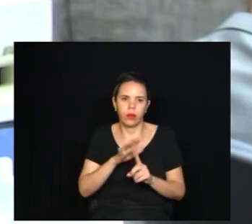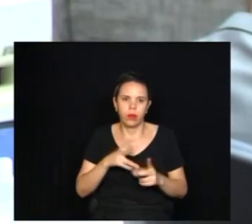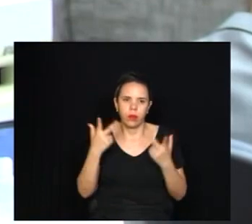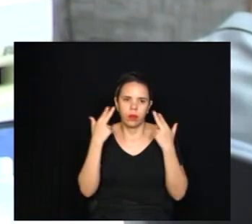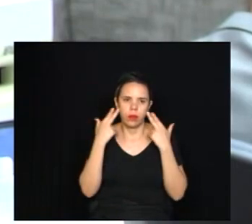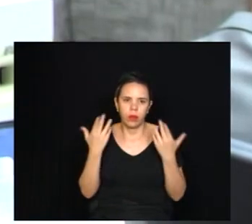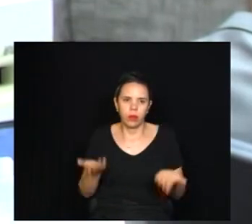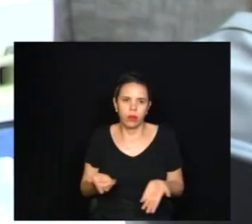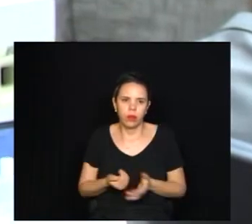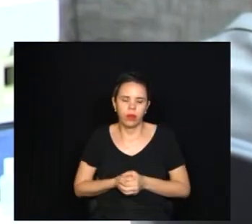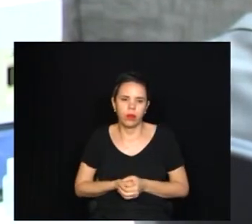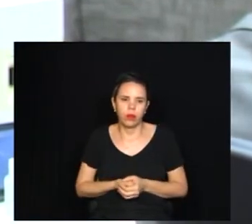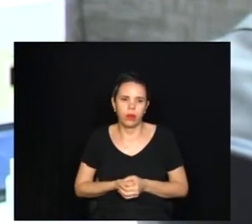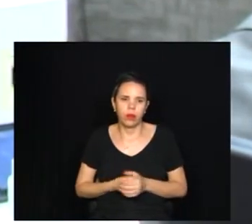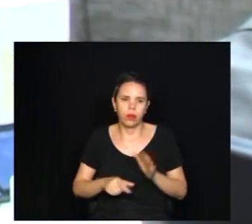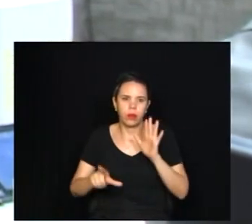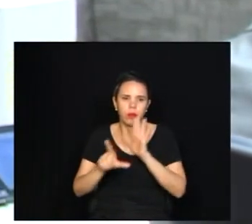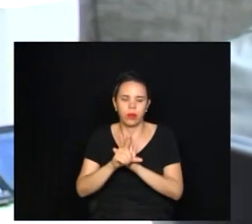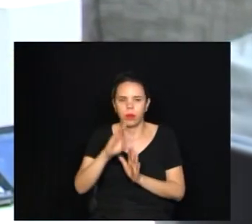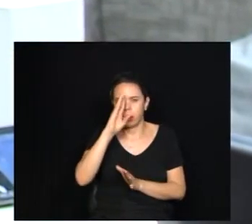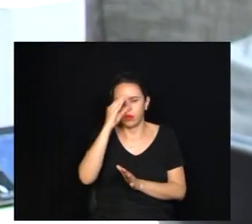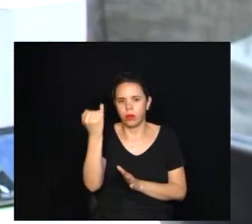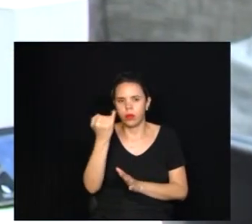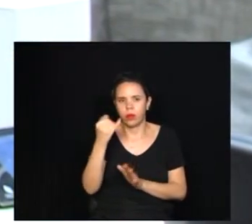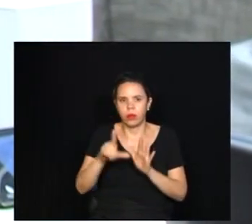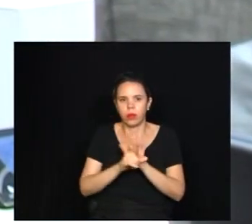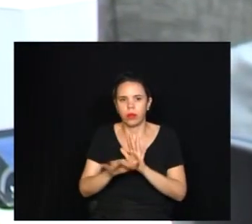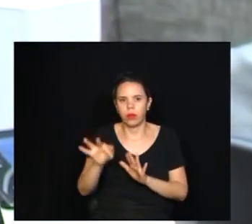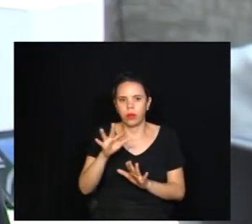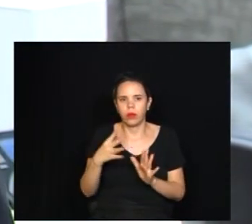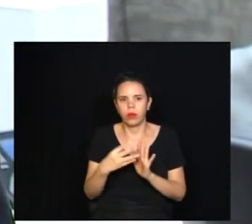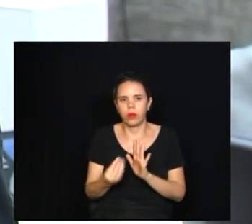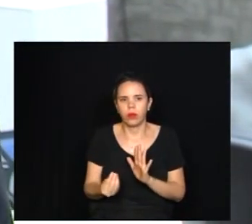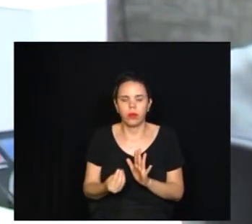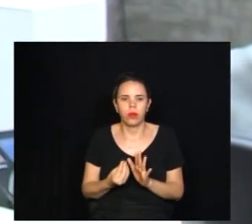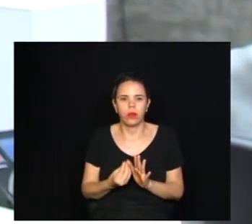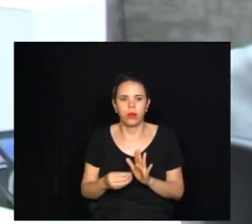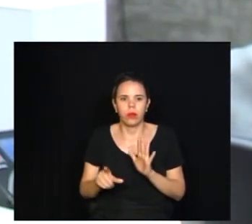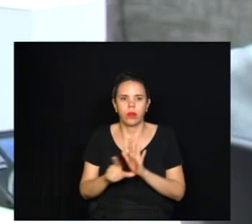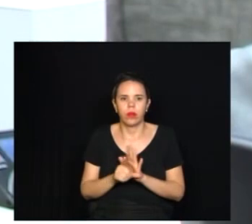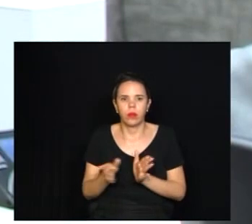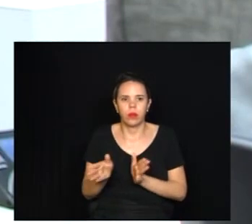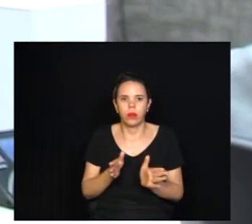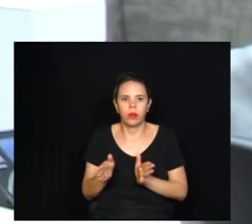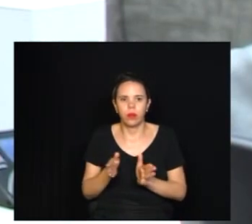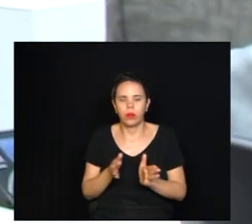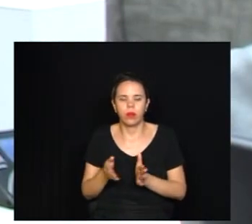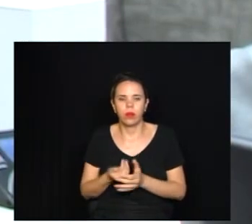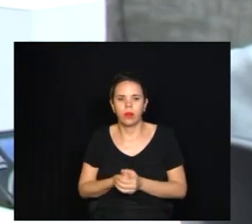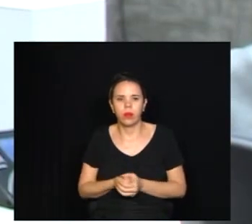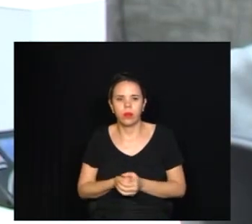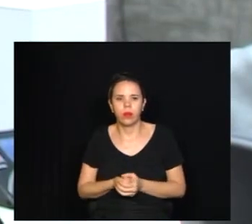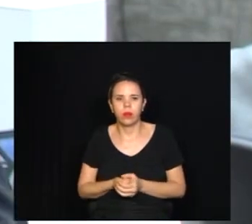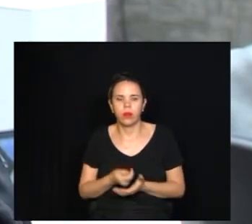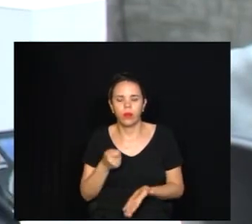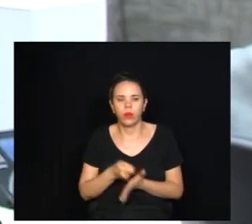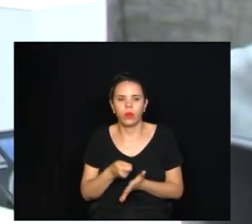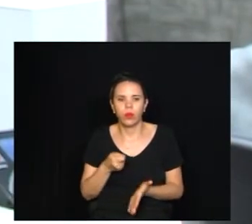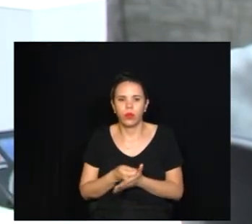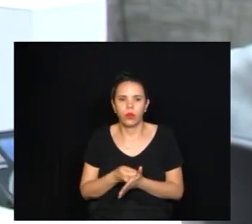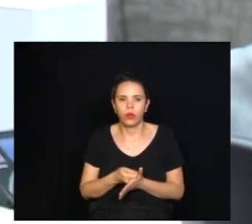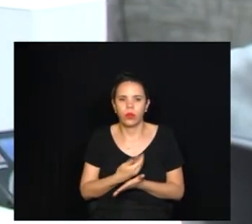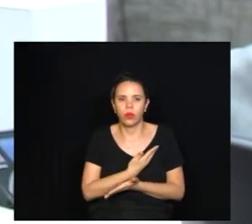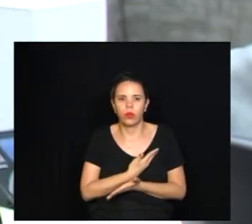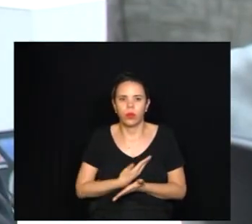normalmente. Essa lei é fundamentada numa lei federal, da lei da acessibilidade, ou seja, é obrigação do